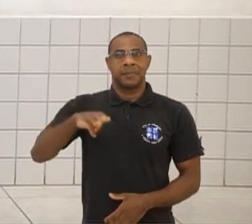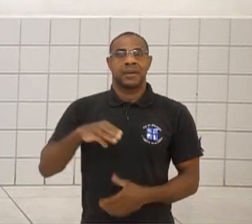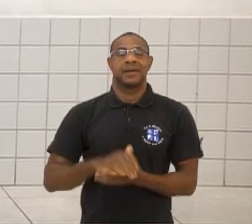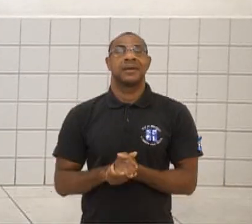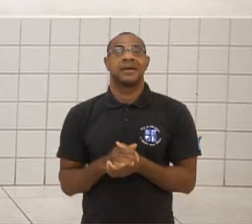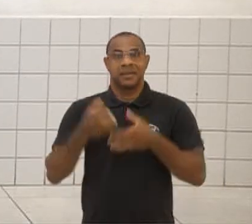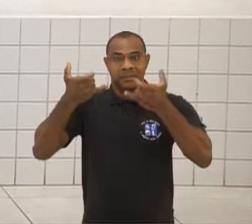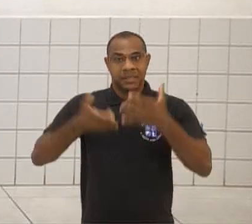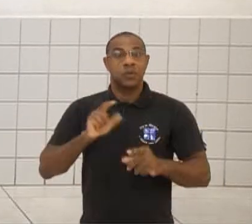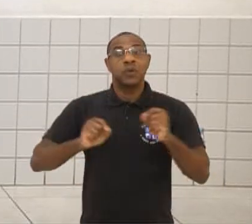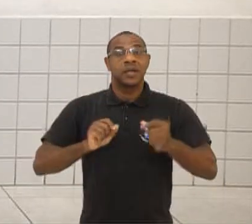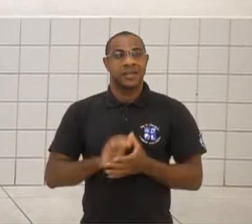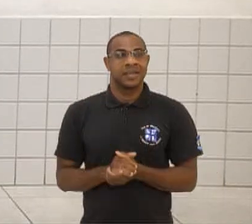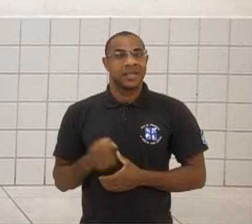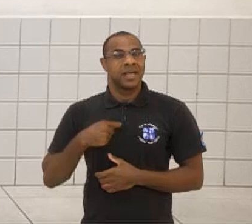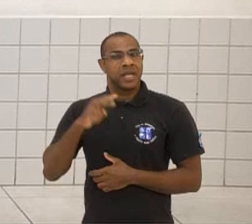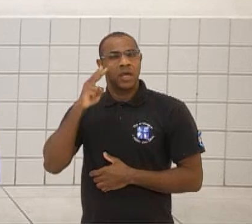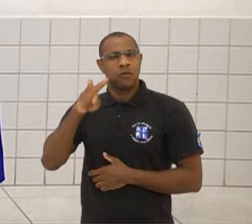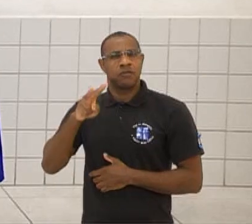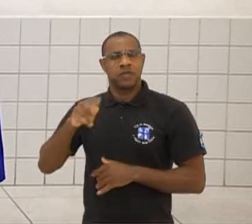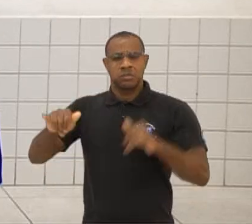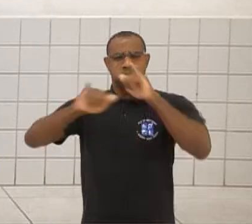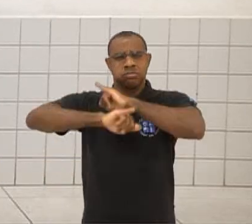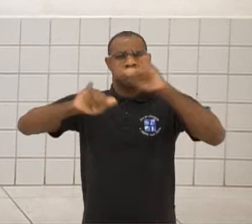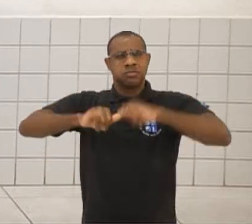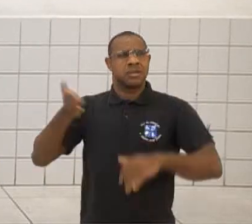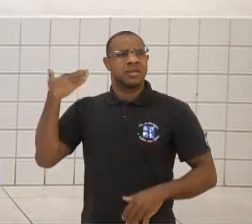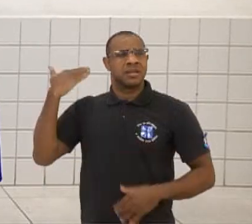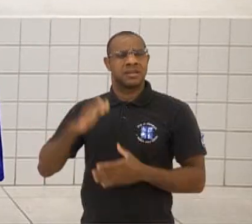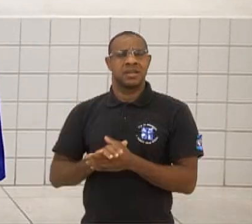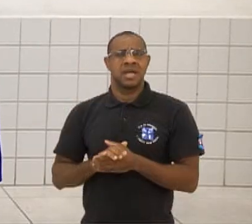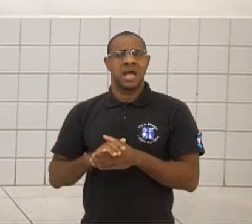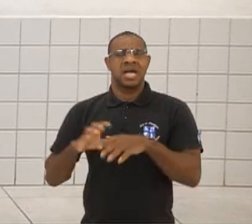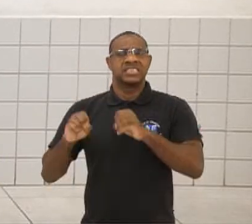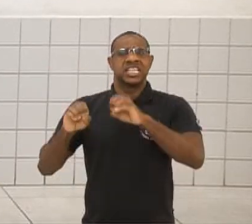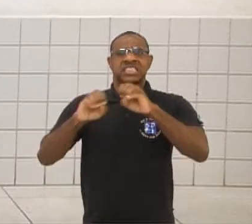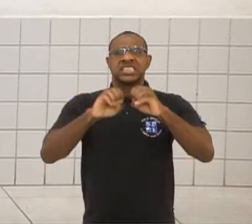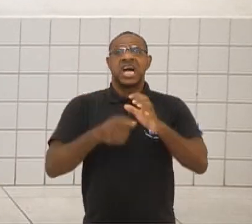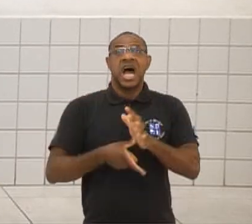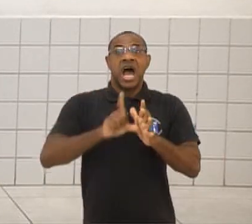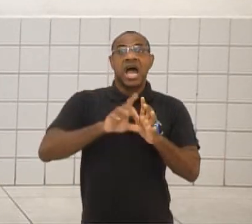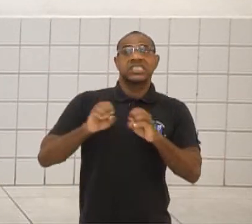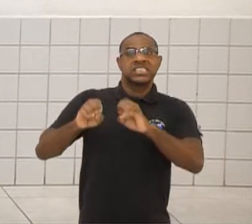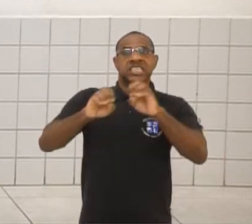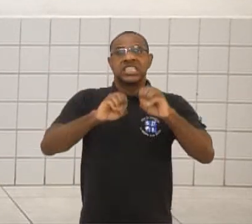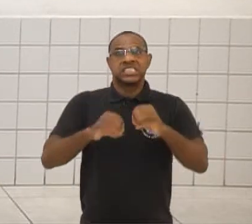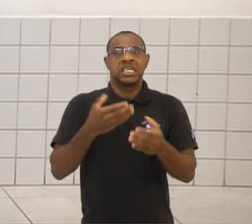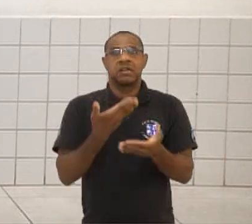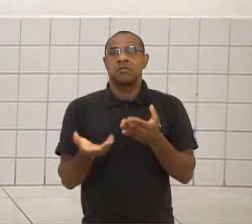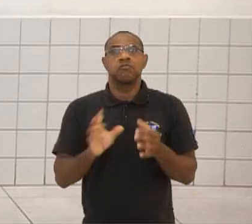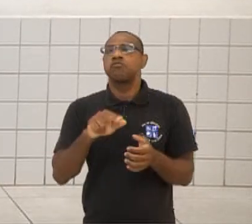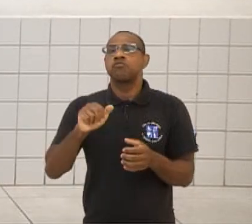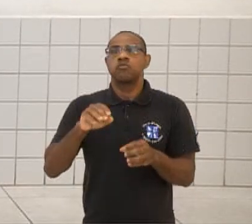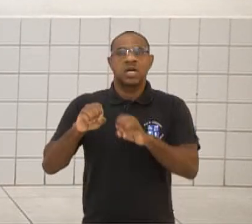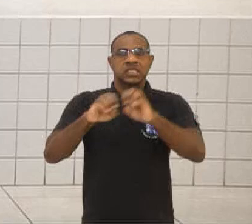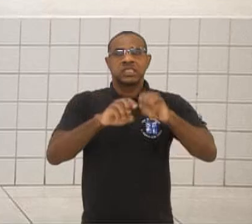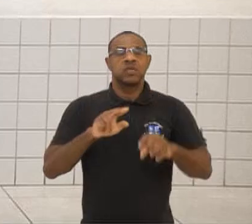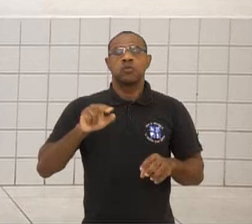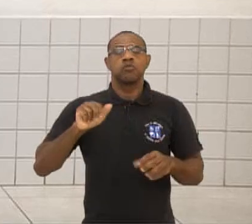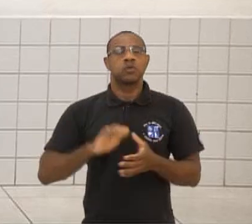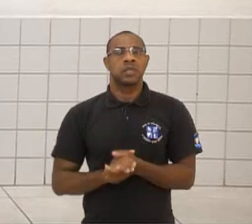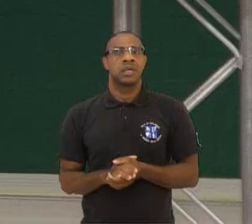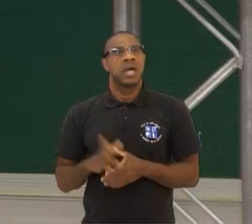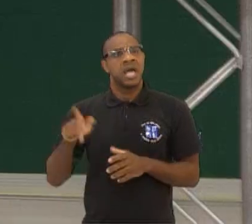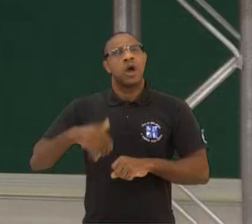ó. Eu vi num anúncio anel antiferrugem. Como isso acontece? Provavelmente ele é